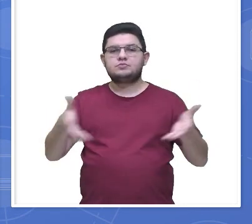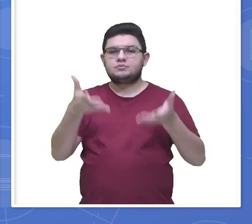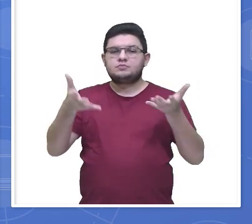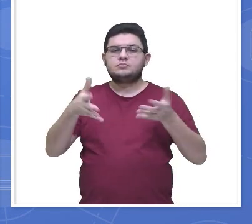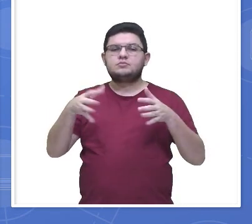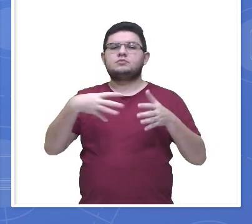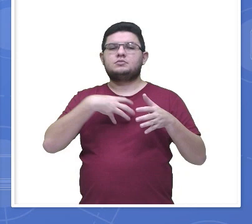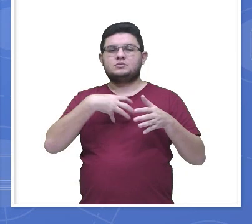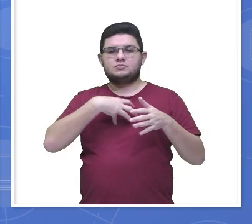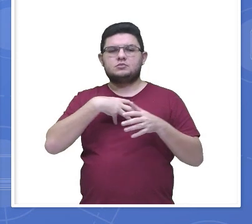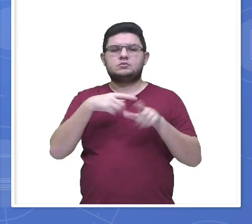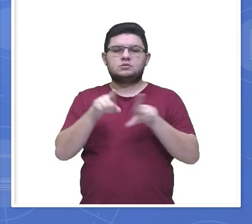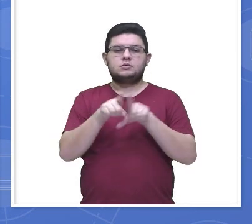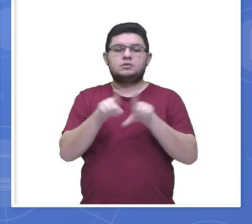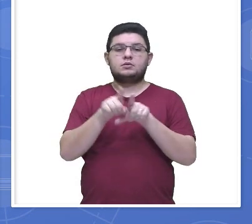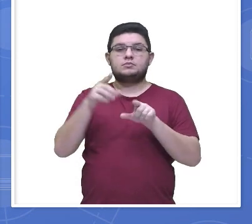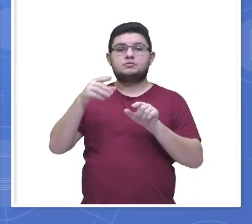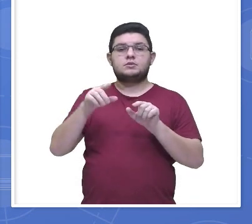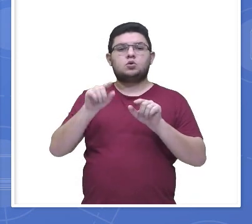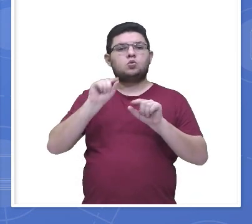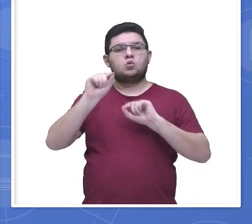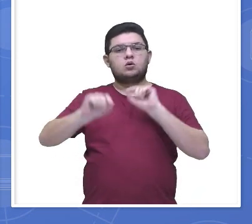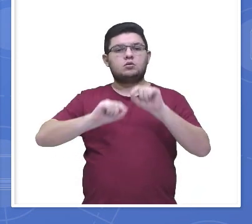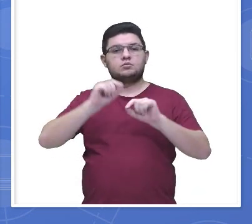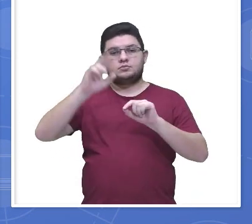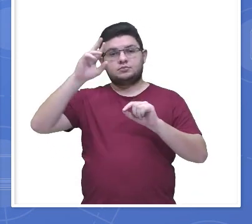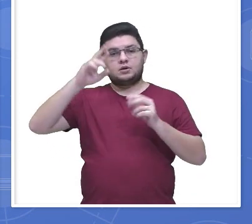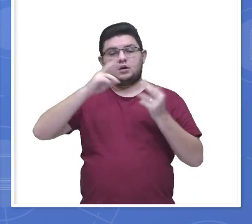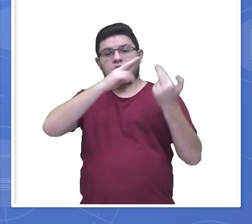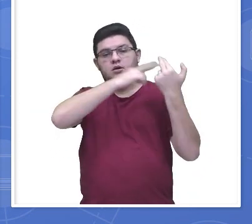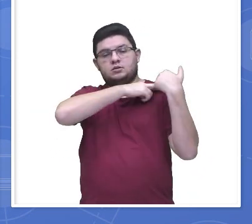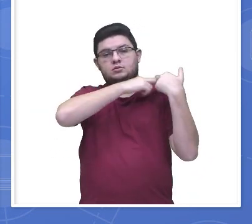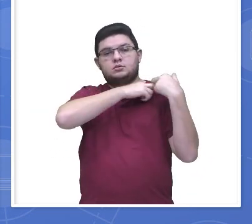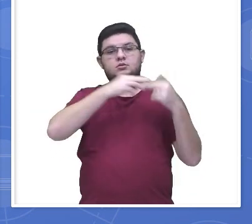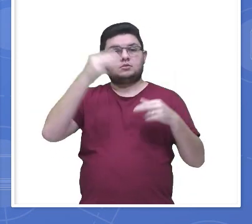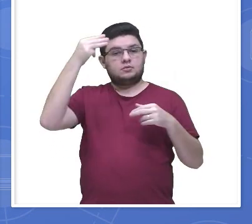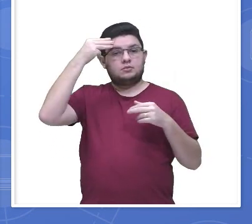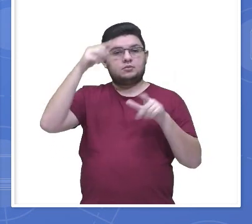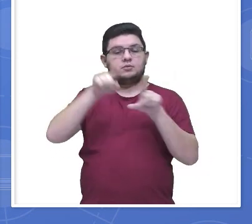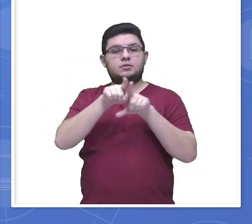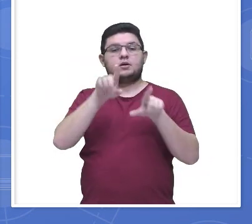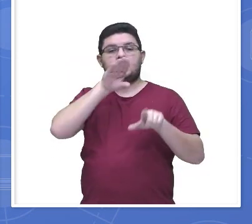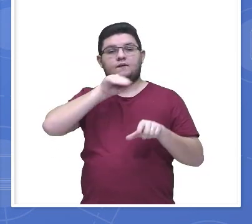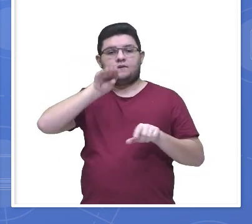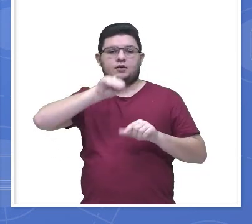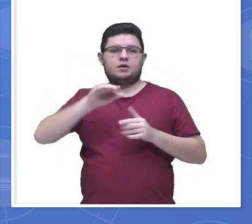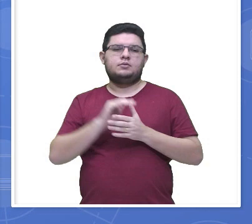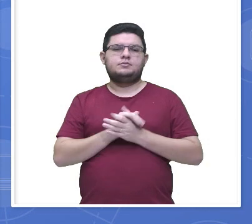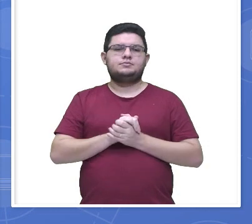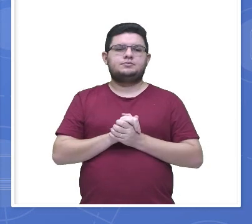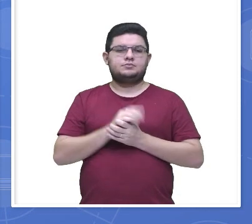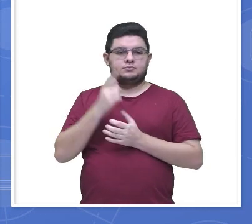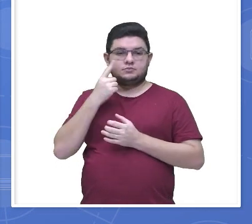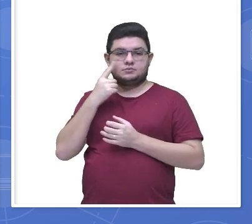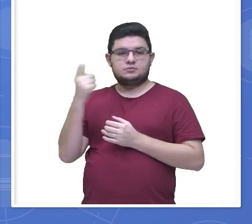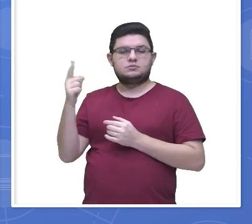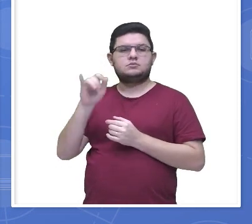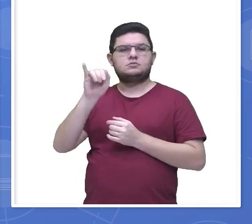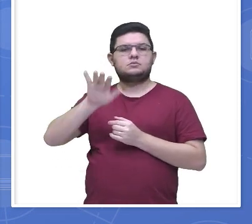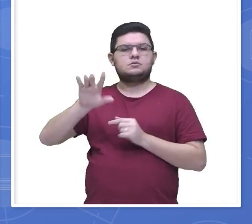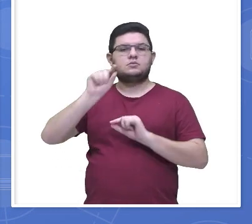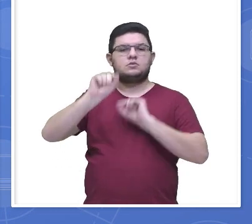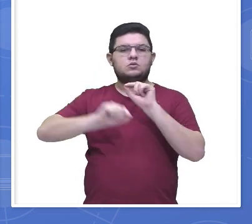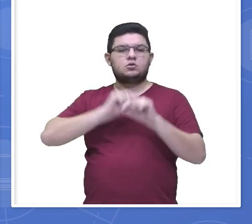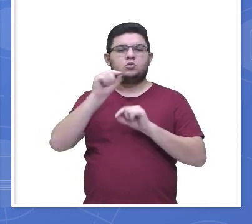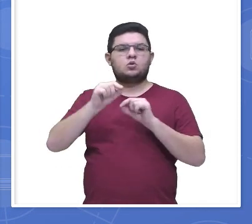neurológicas como a memória e a fala. Na imagem a seguir, a gente tem aí uma visão do nosso cérebro. Nós temos uma